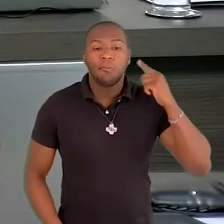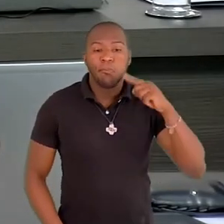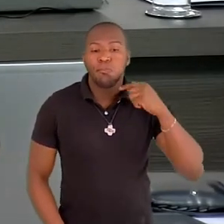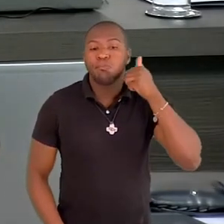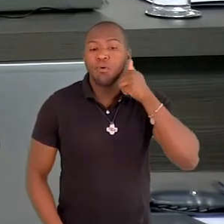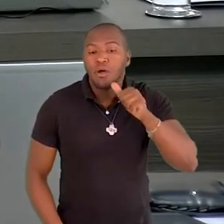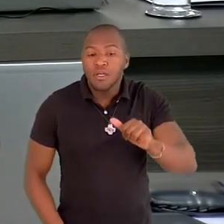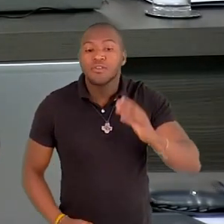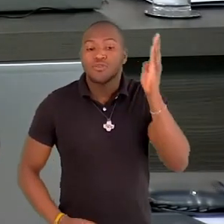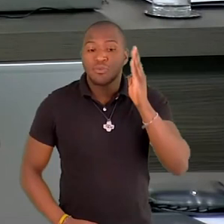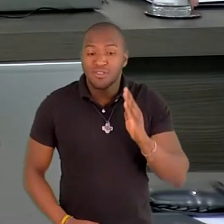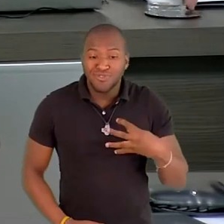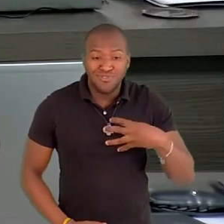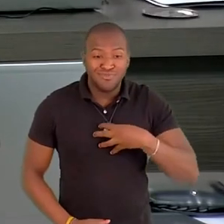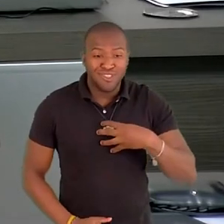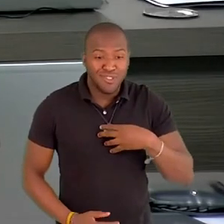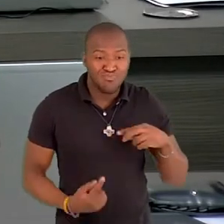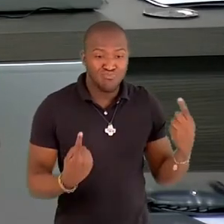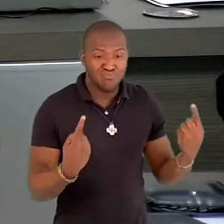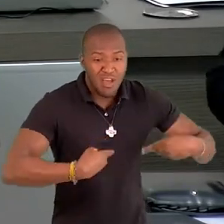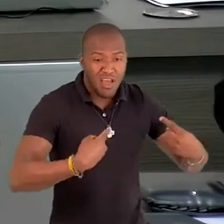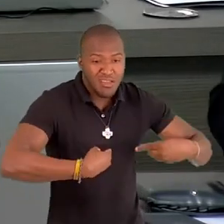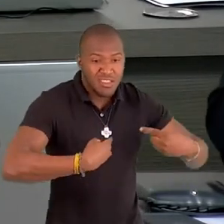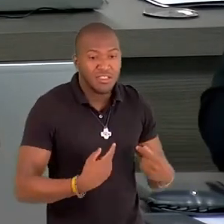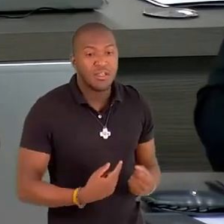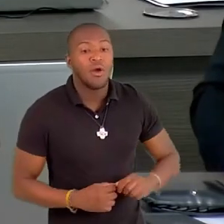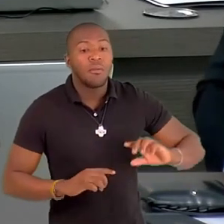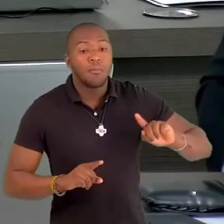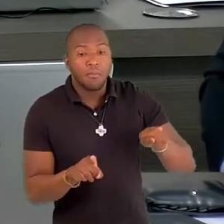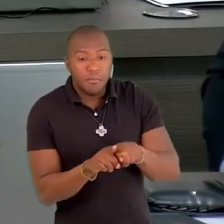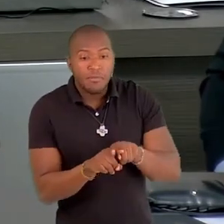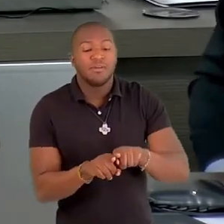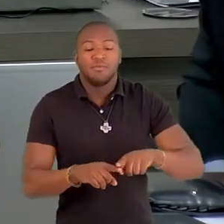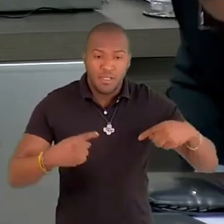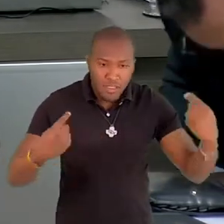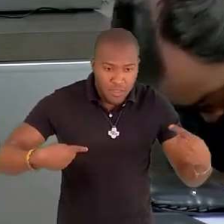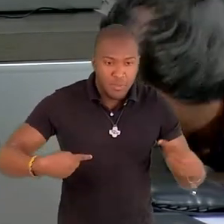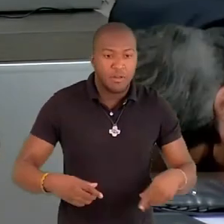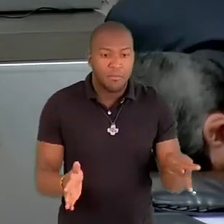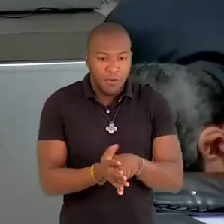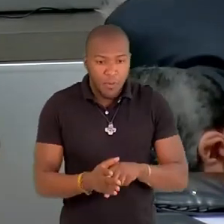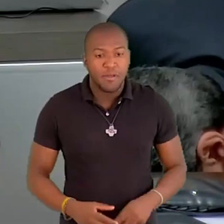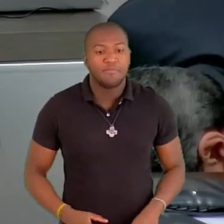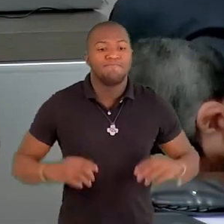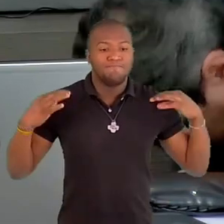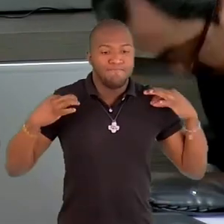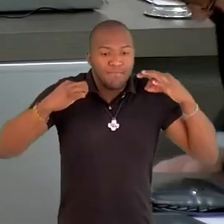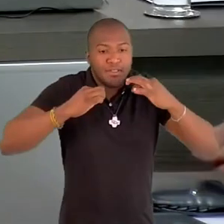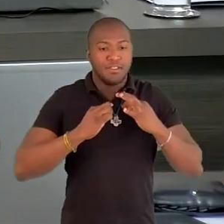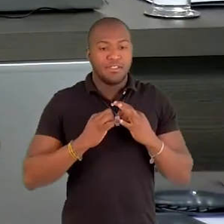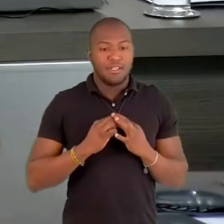sentiram muito agredidas também com a agressão sofrida pela ministra Carmen Lúcia, e